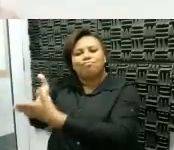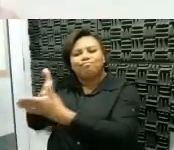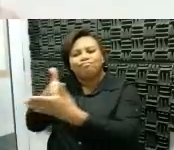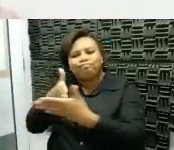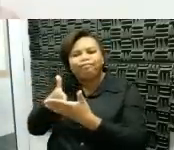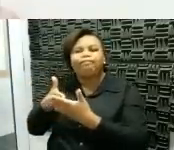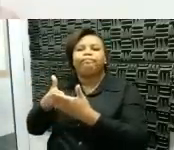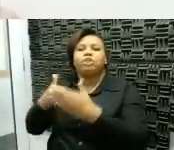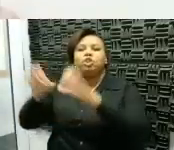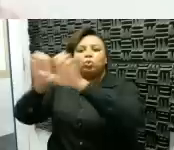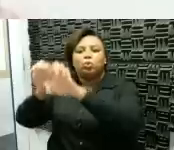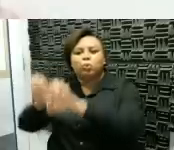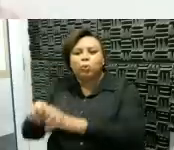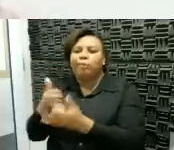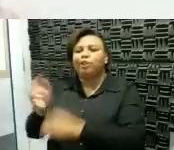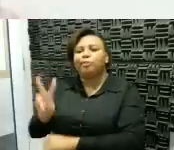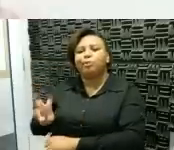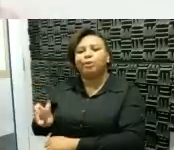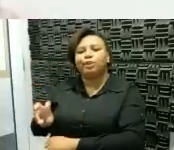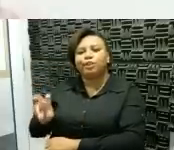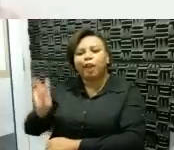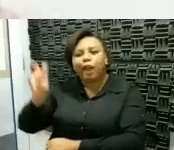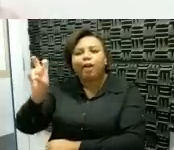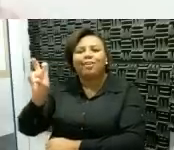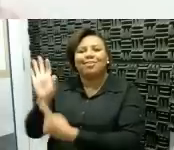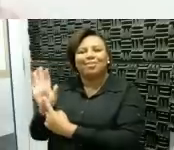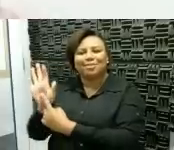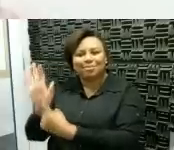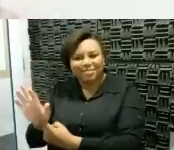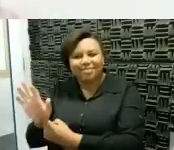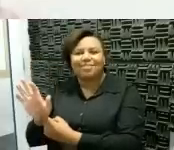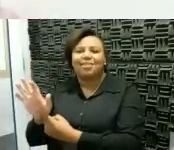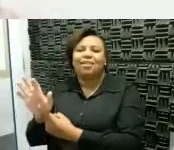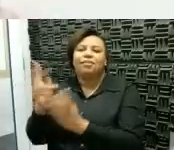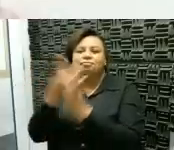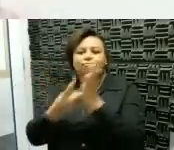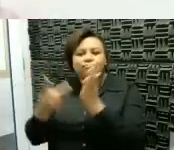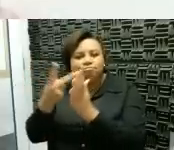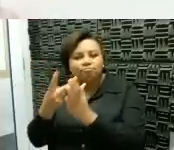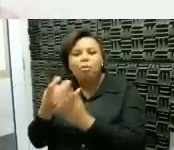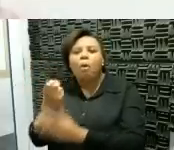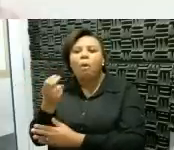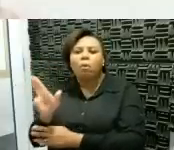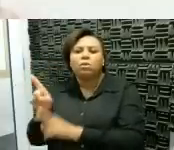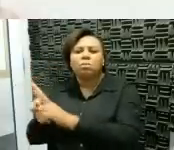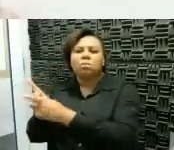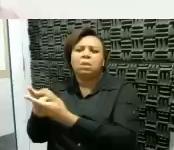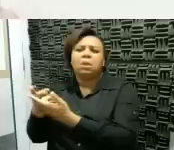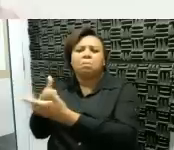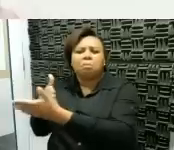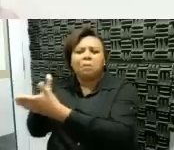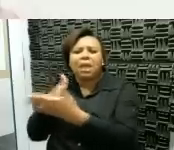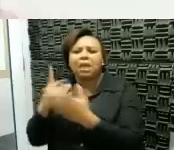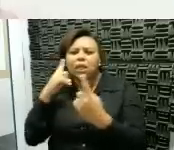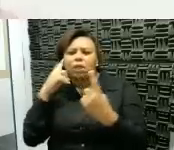mostrei na primeira ã imagem né ou então Barreiras sonoras etc etc a gente vai ver um pouquinho